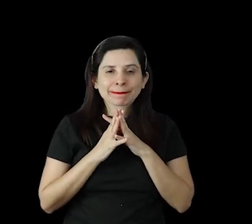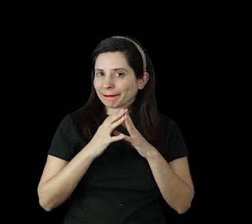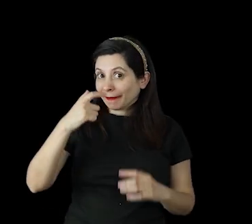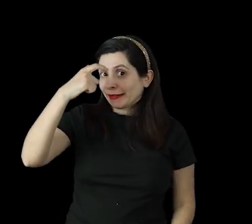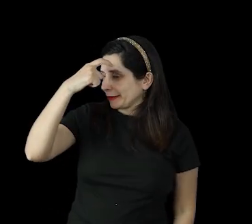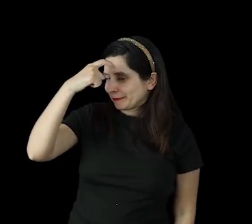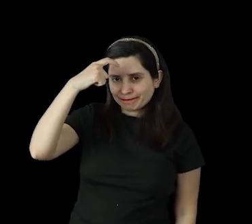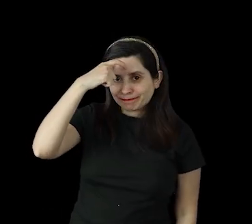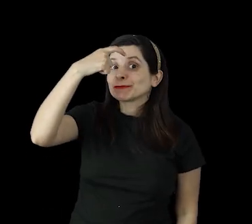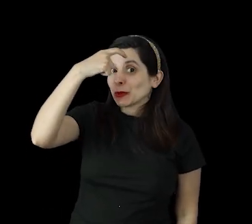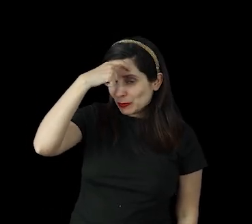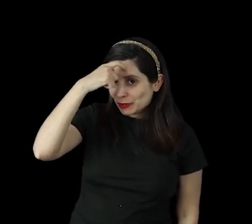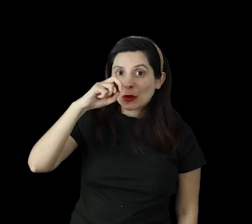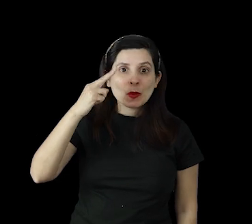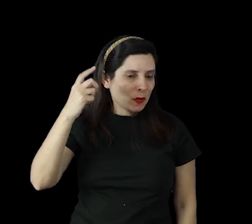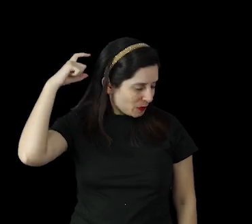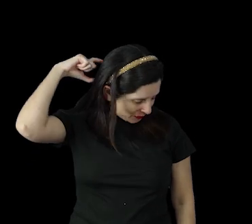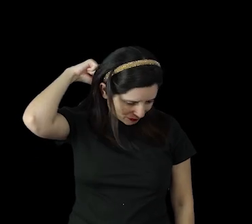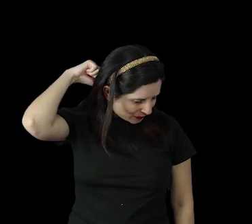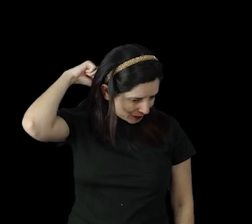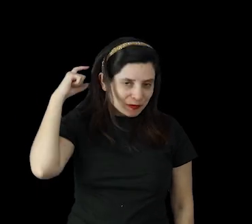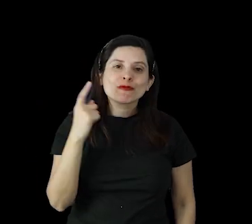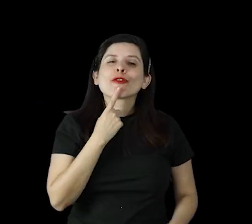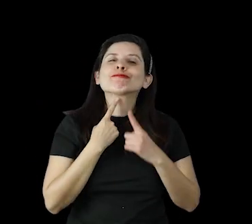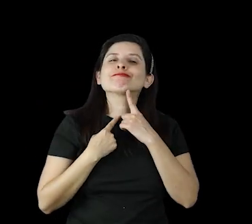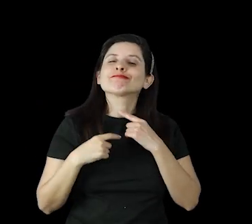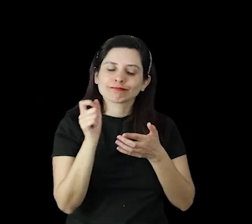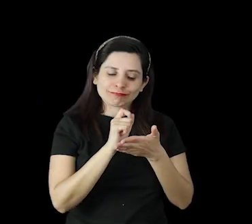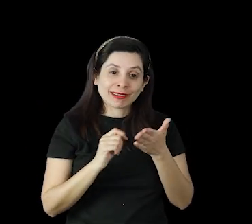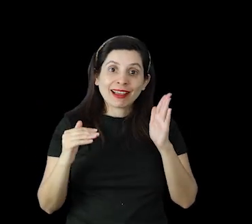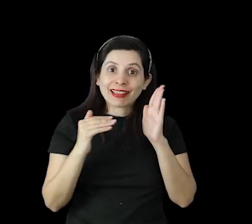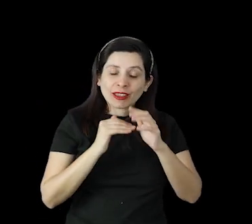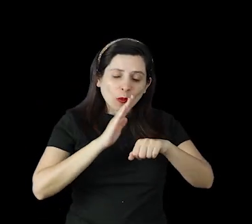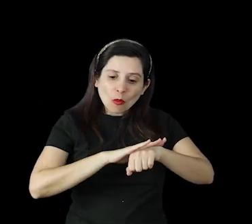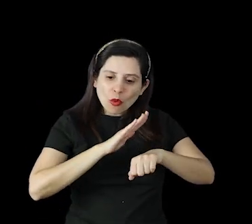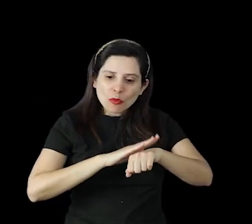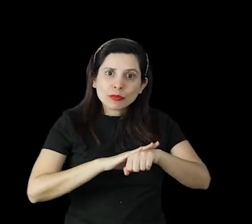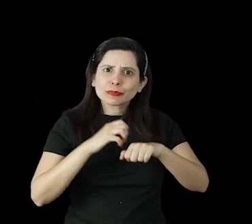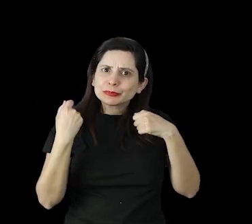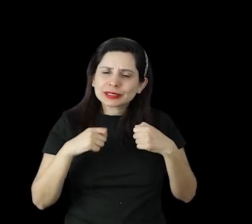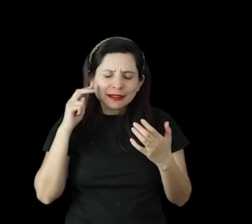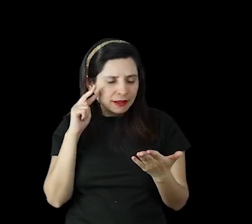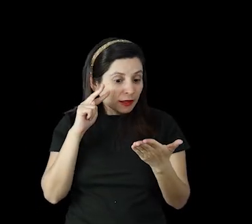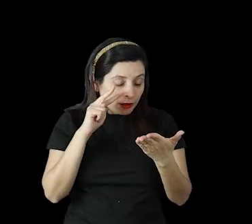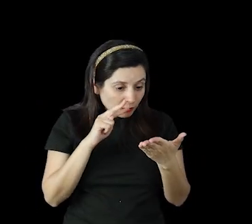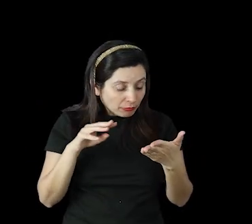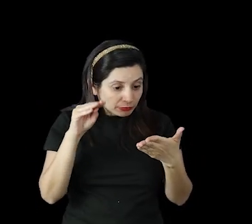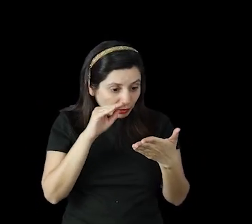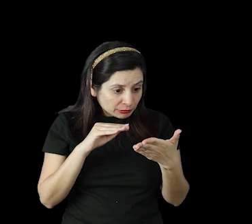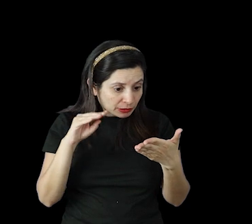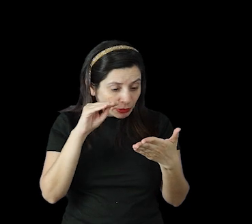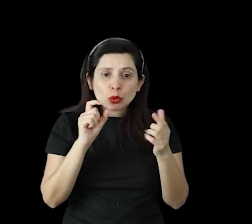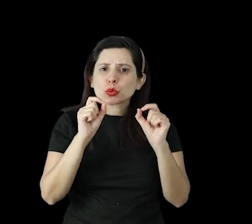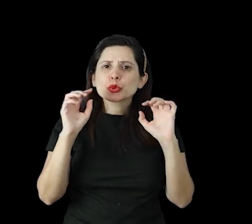inconsciente e consciente pelo desejo e pela vontade de escrever uma história, até o momento que a gente tem que olhar para aquilo que a gente está escrevendo, porque às